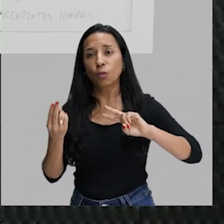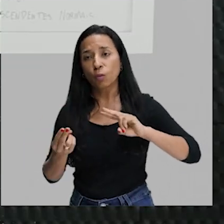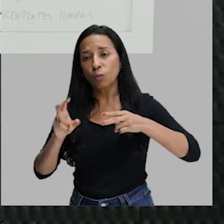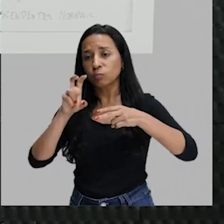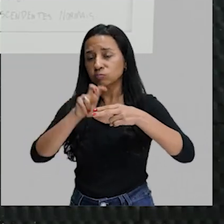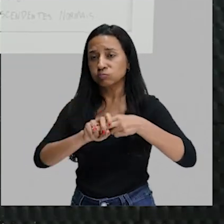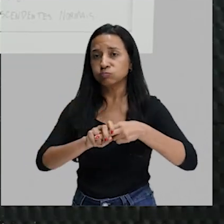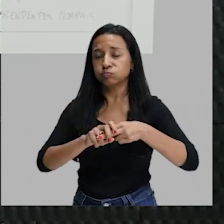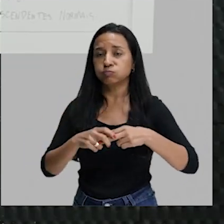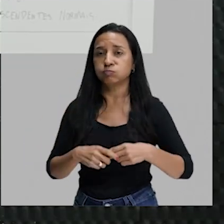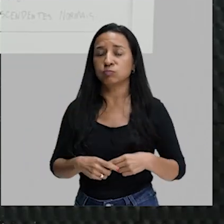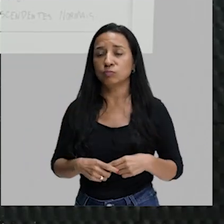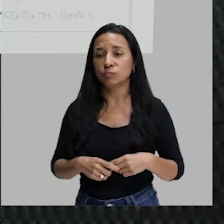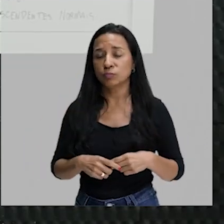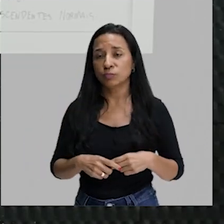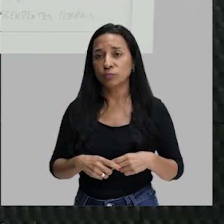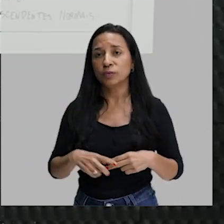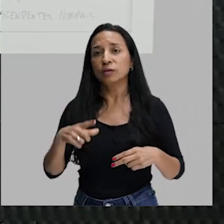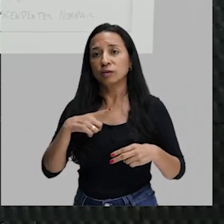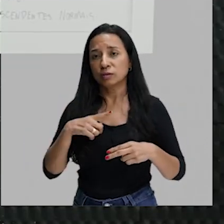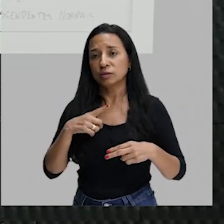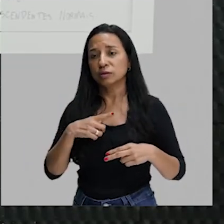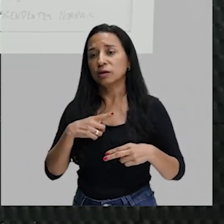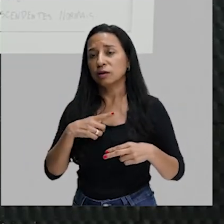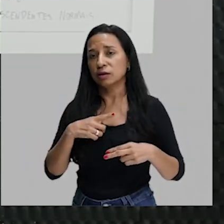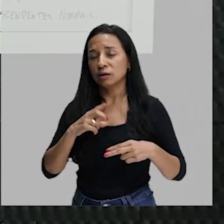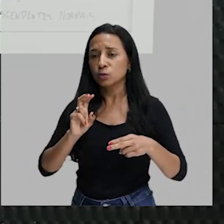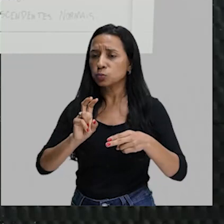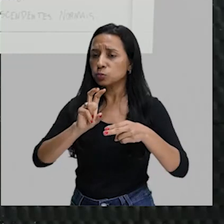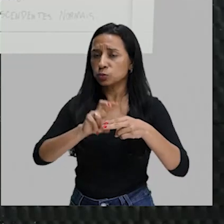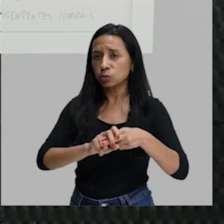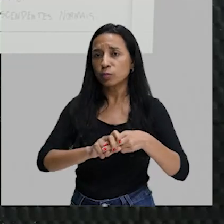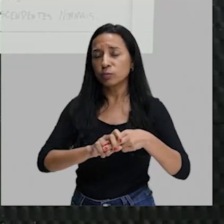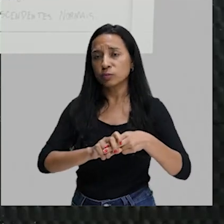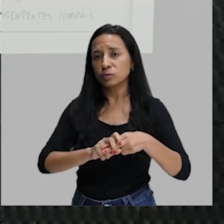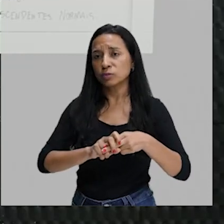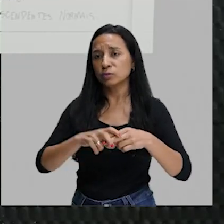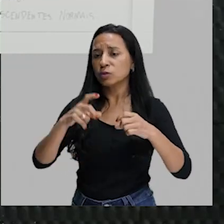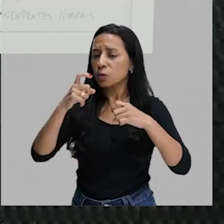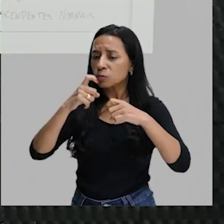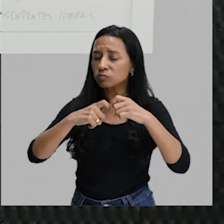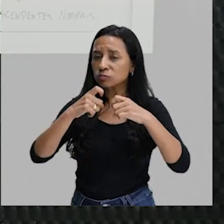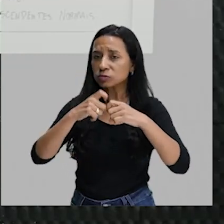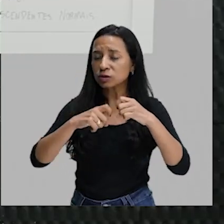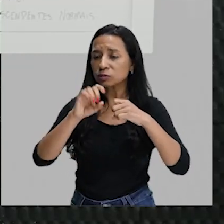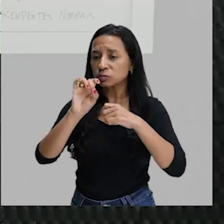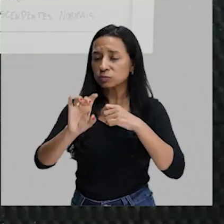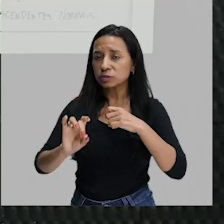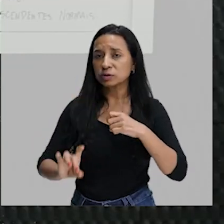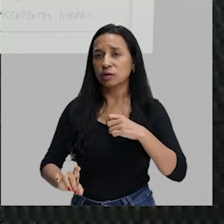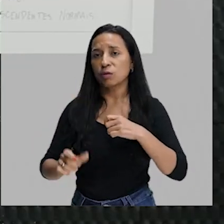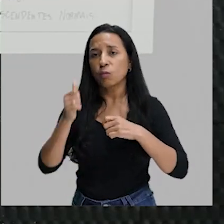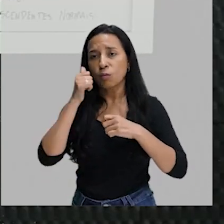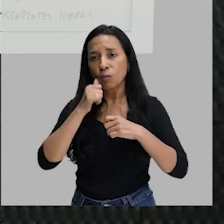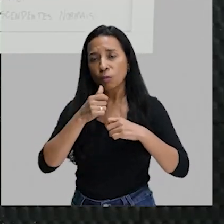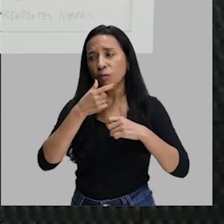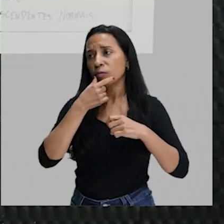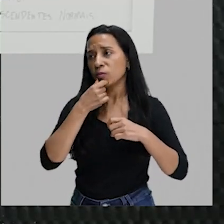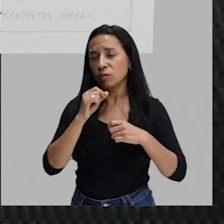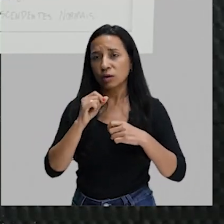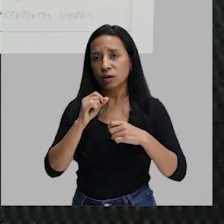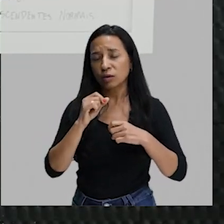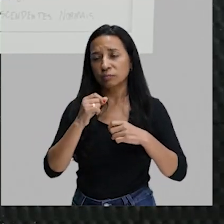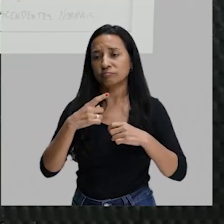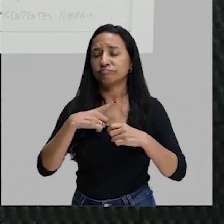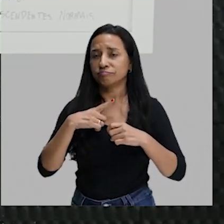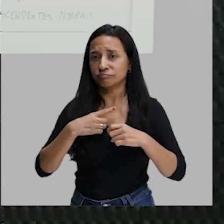perguntar: existe predominância em um sexo em específico? Essa característica ela está presente somente nos homens ou somente